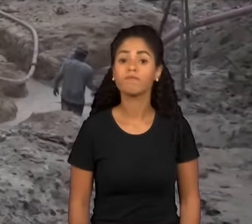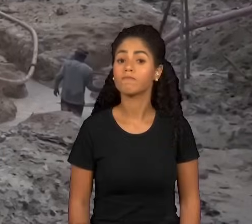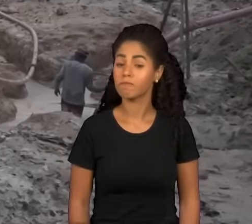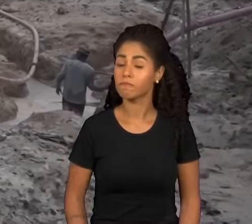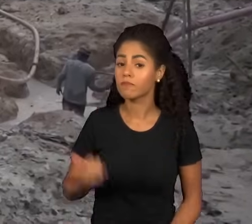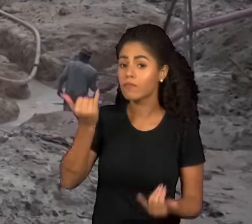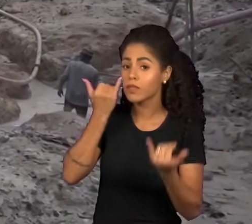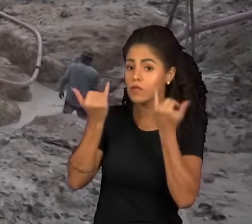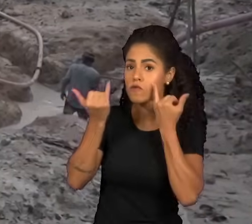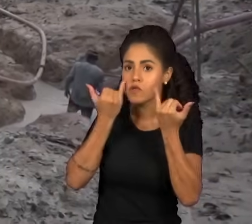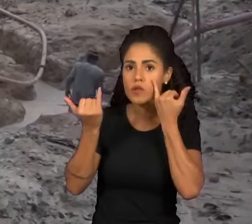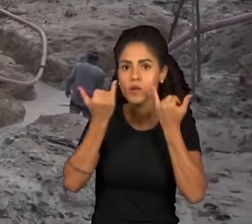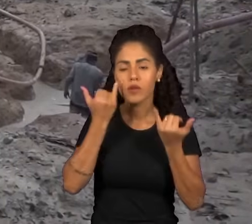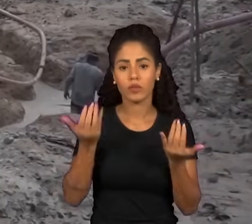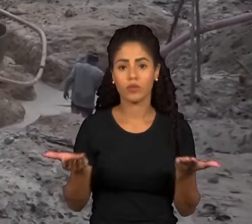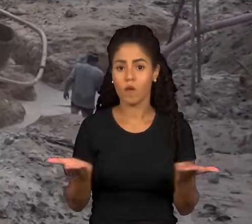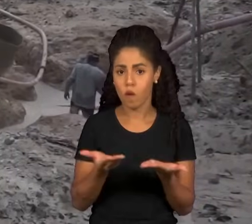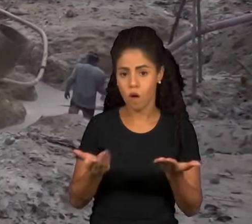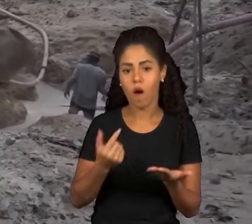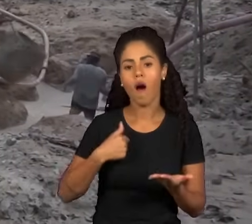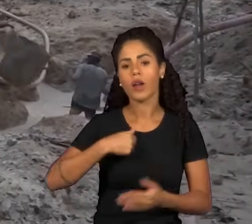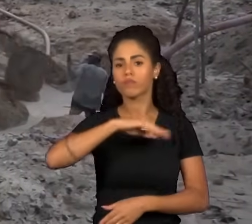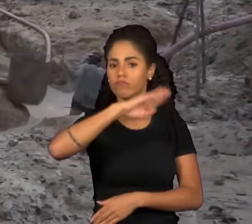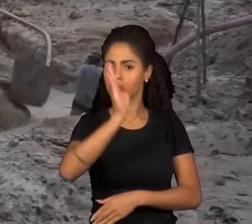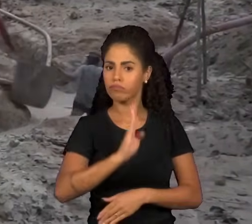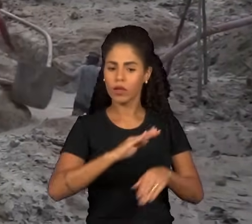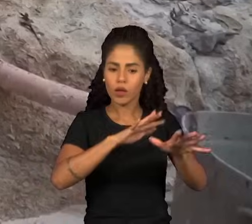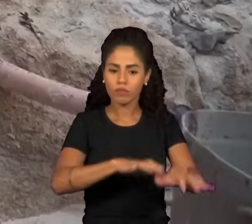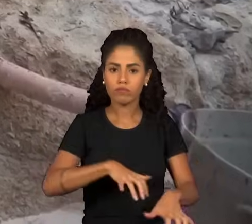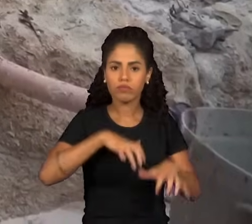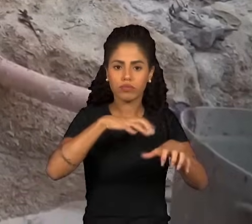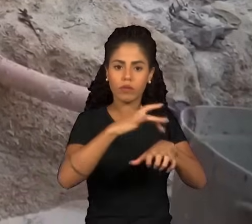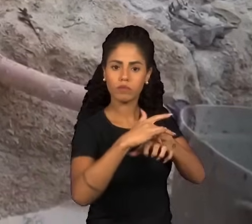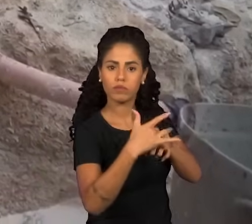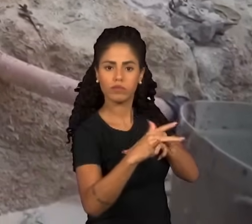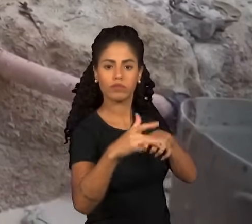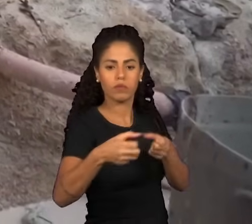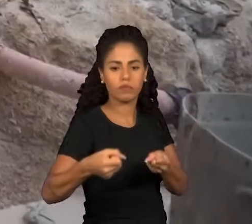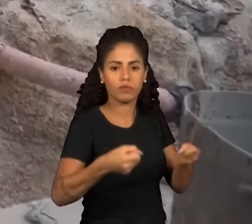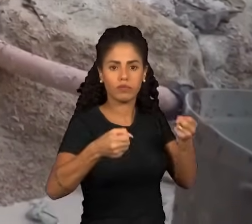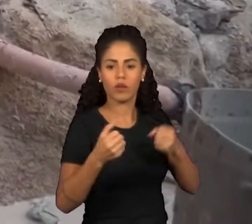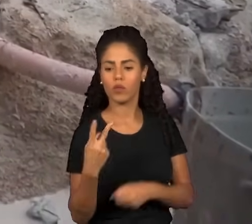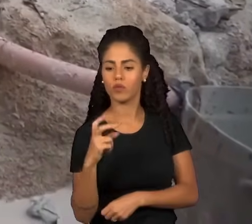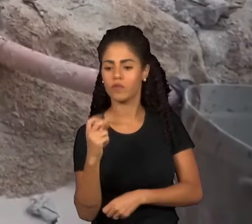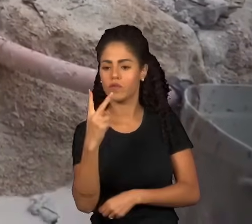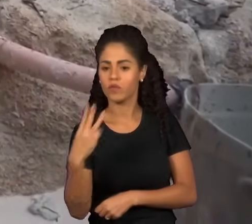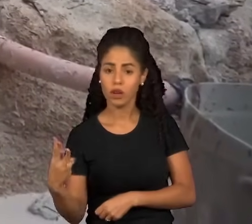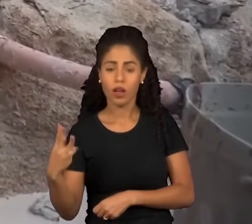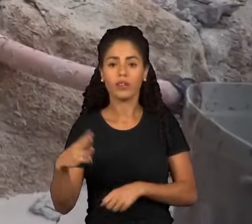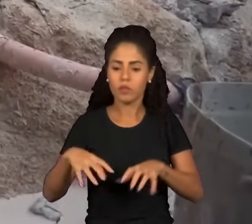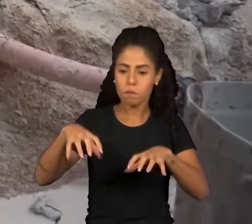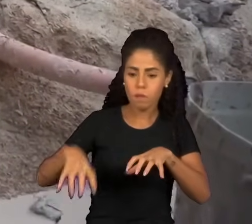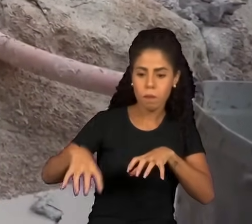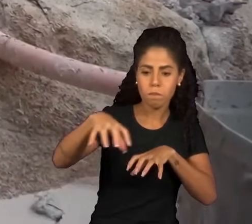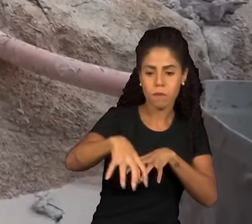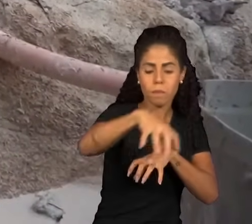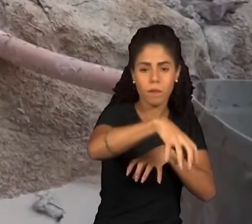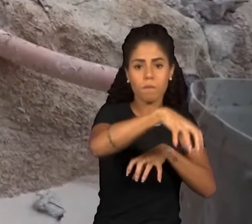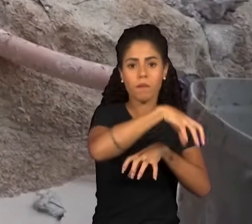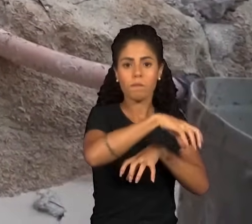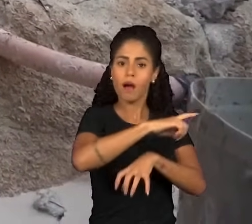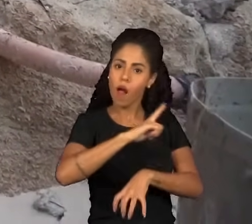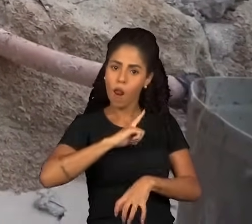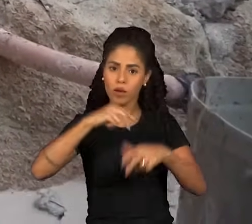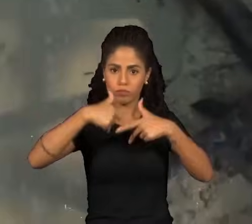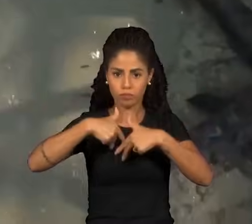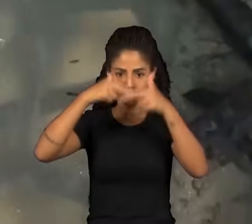Levantamento inédito do Greenpeace Brasil revela que o garimpo ilegal invadiu em 2023 novas áreas dos territórios das